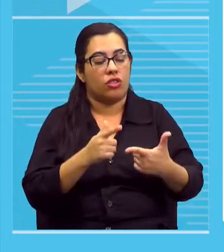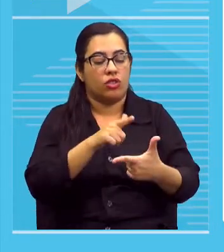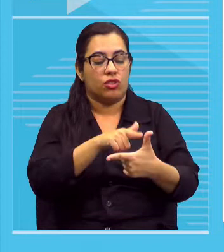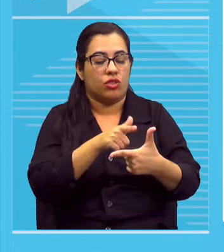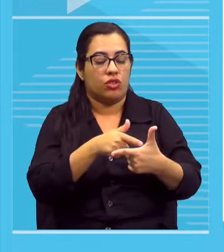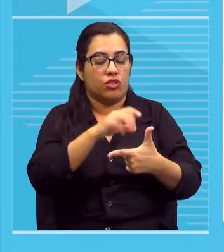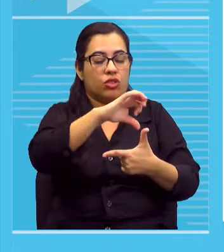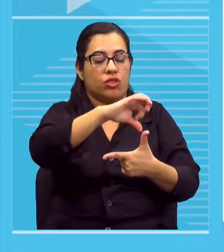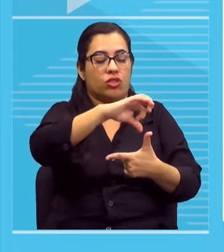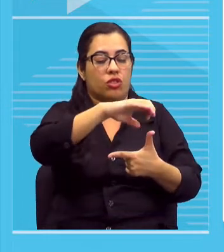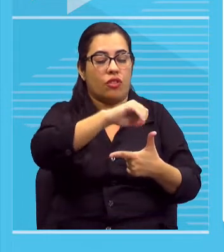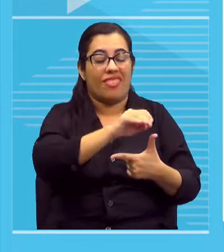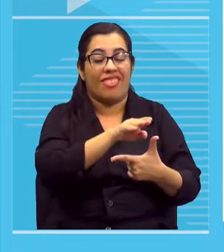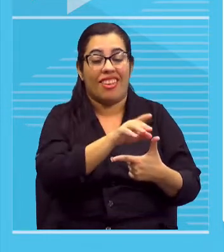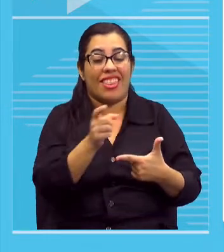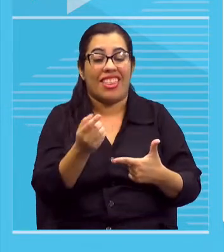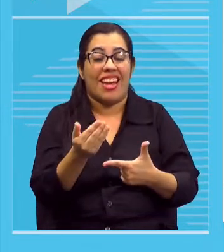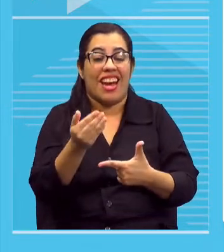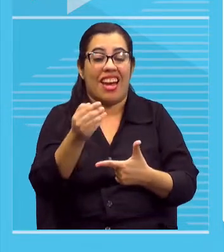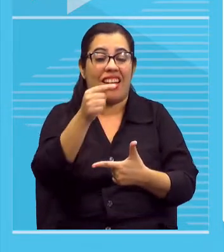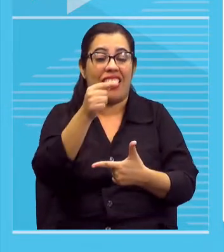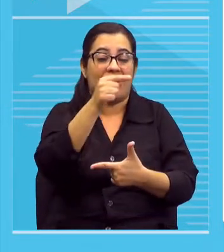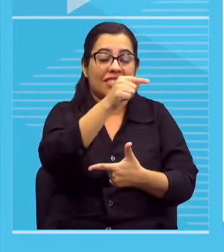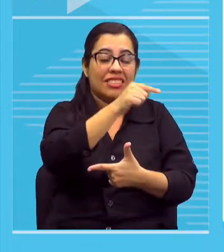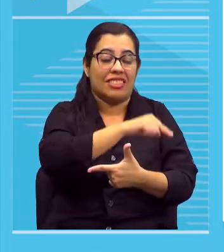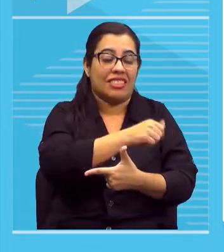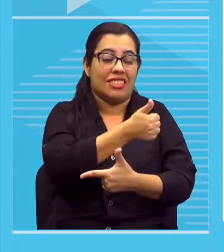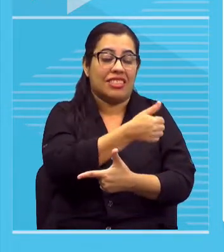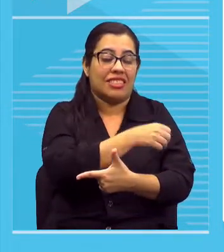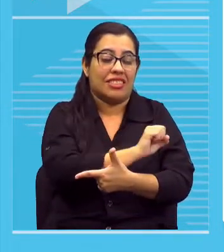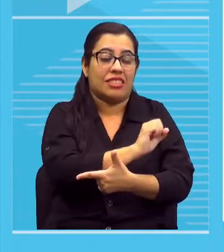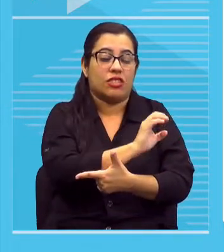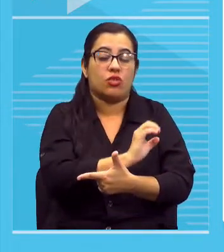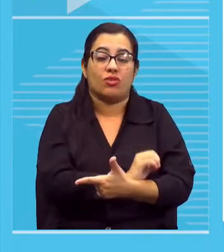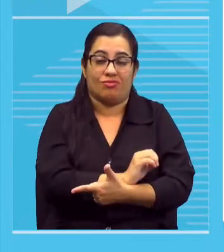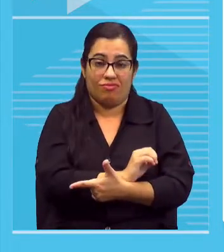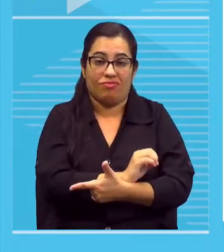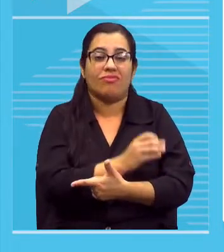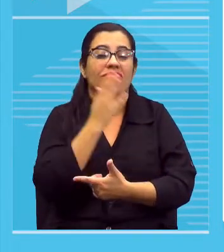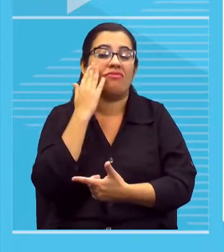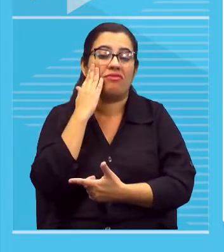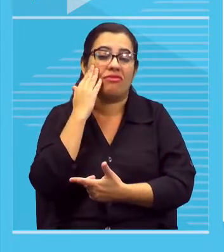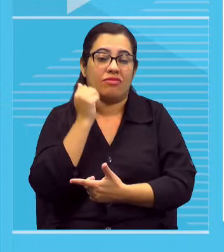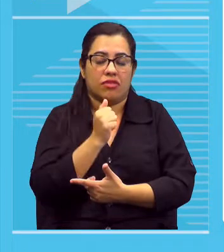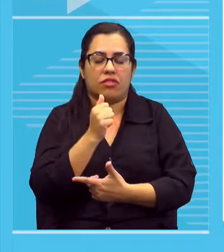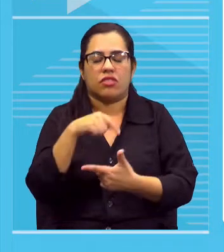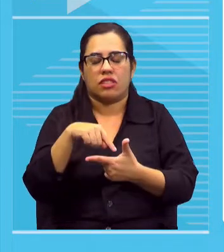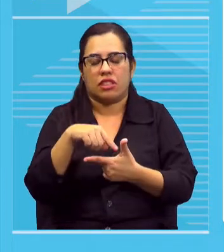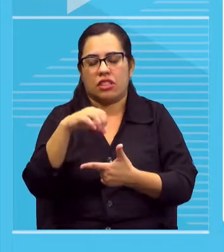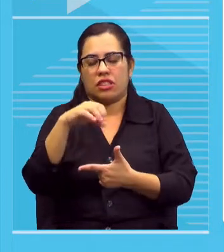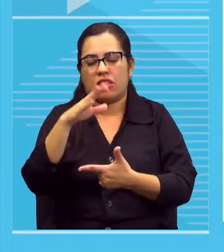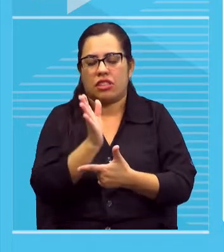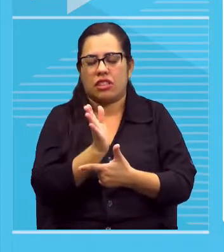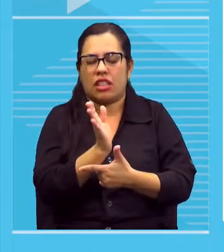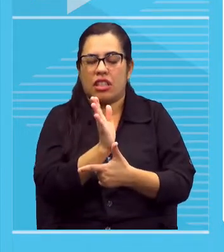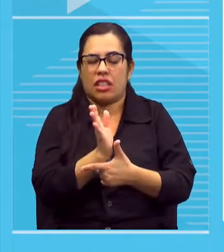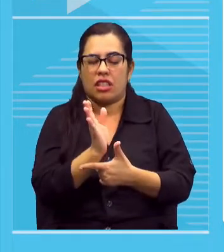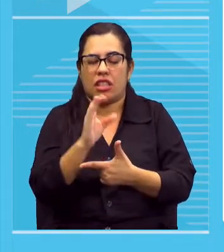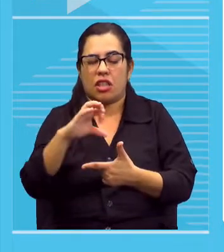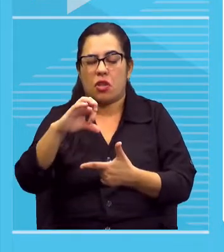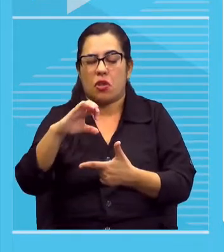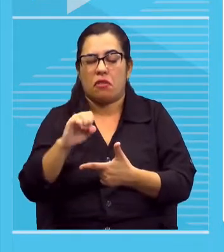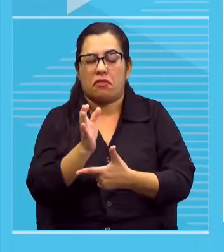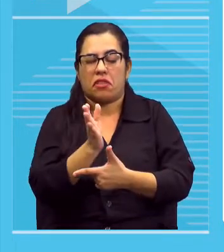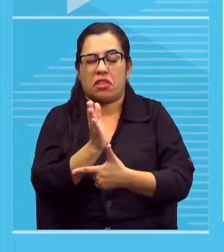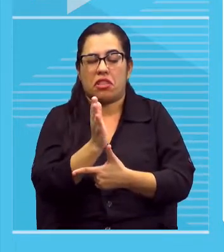quem é que tem C = raiz de 2 sobre 2 sabendo que o ângulo está entre 90 e 180